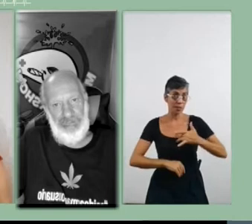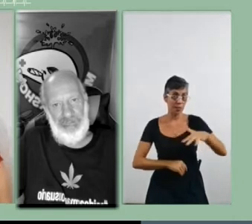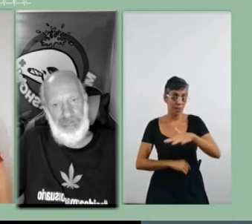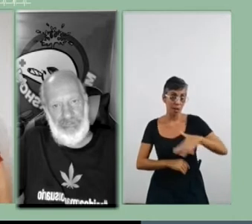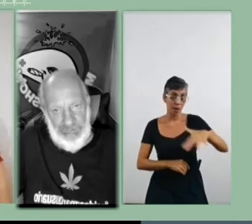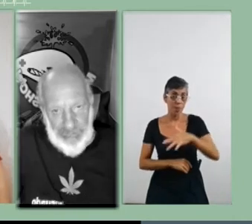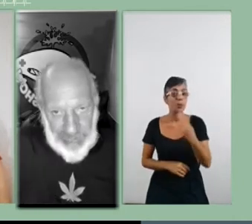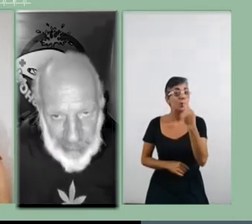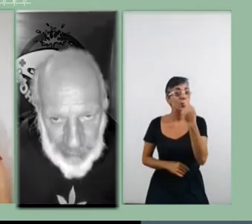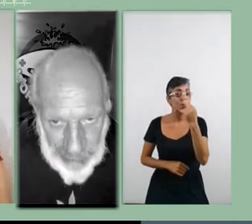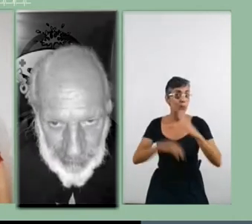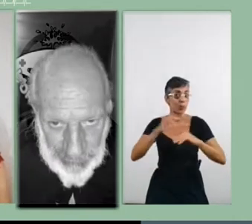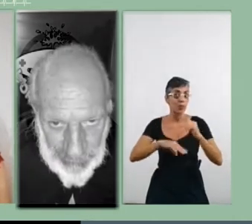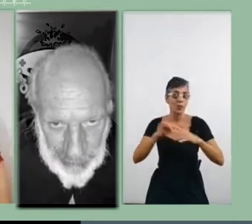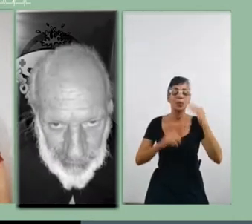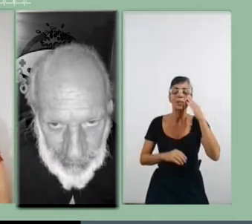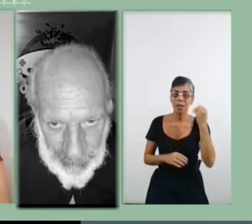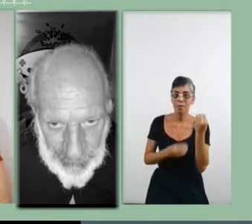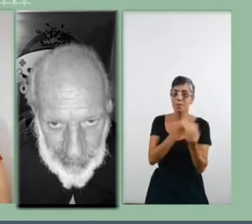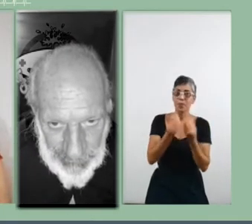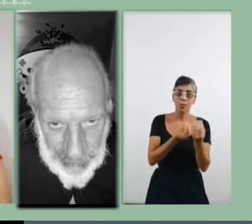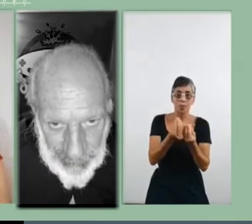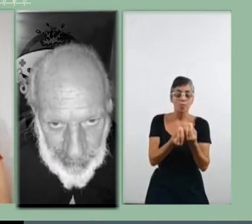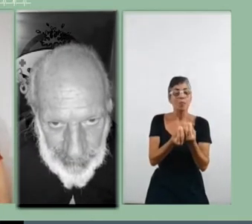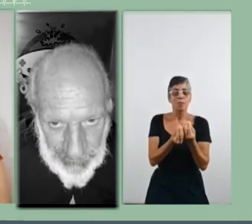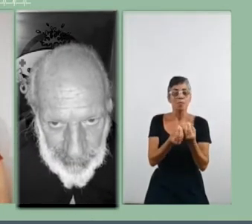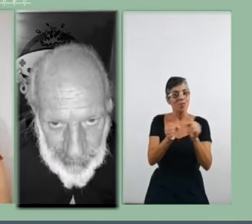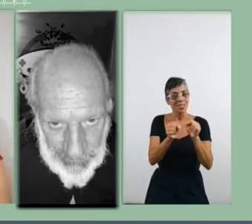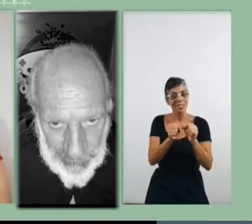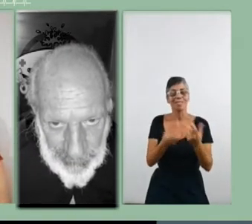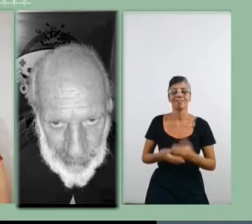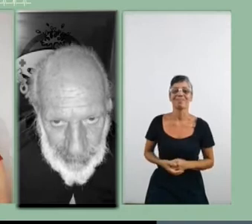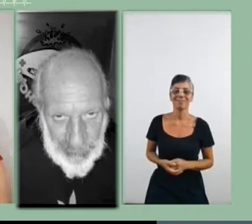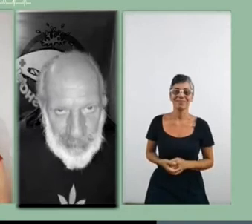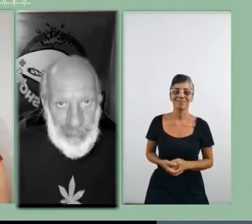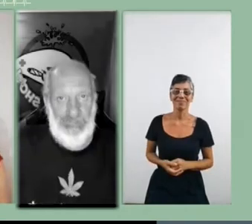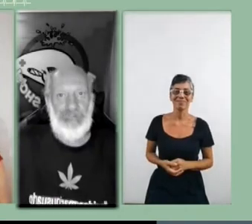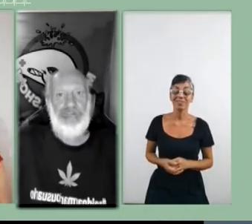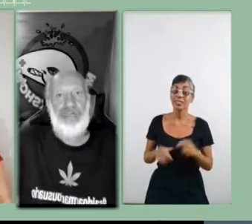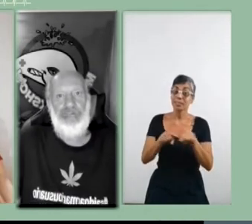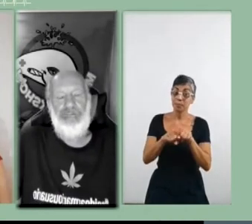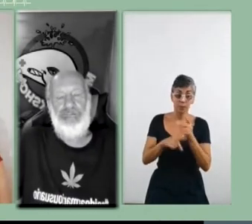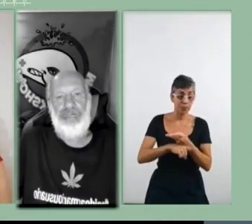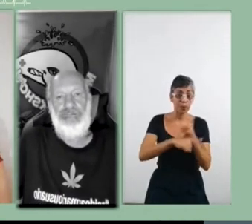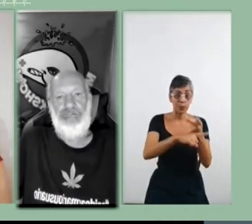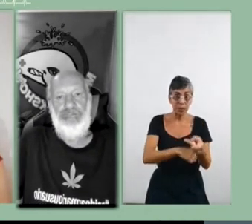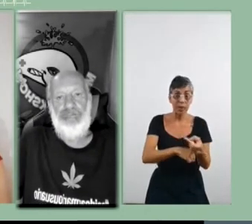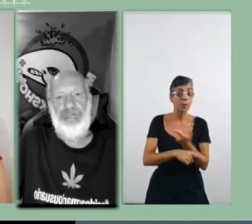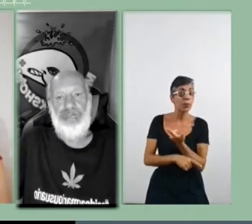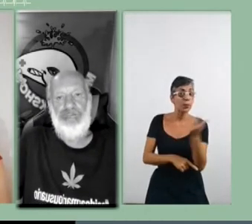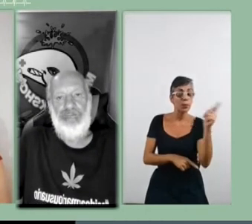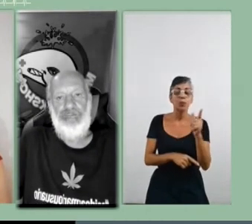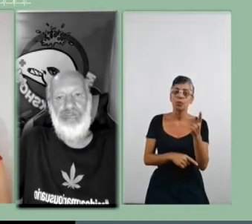instruir melhor como você pode fazer essa questão. E procurar também outros meios, outros profissionais de saúde para